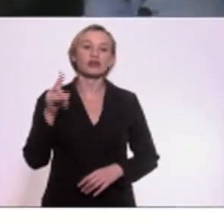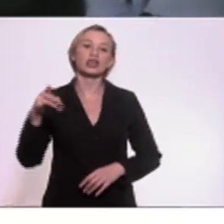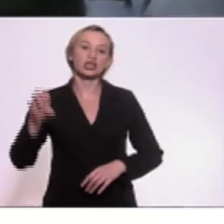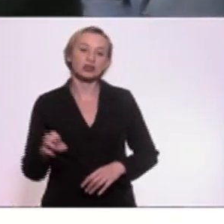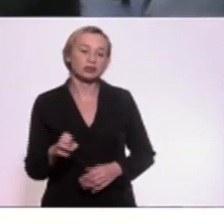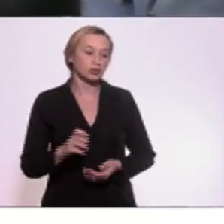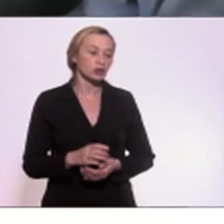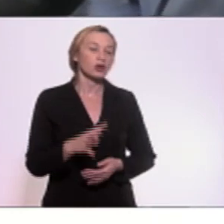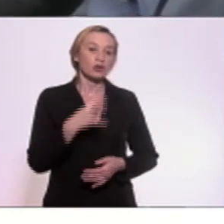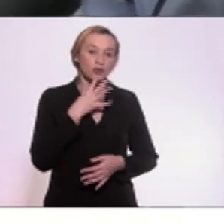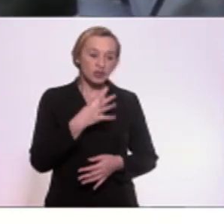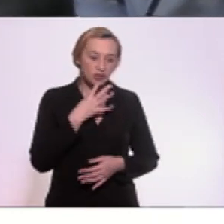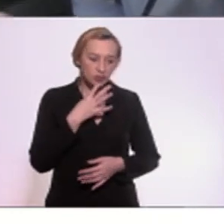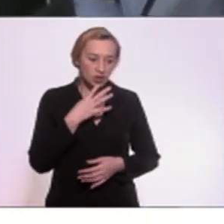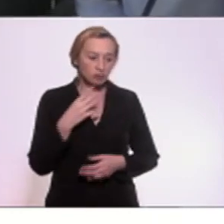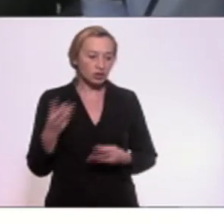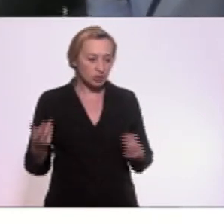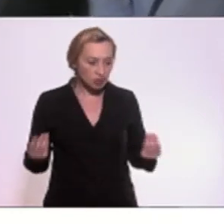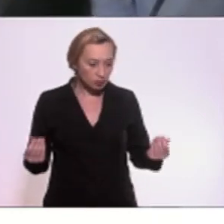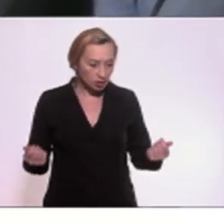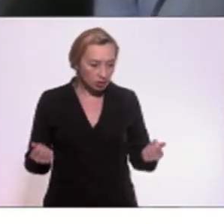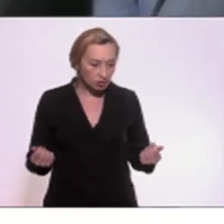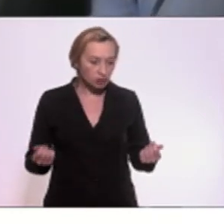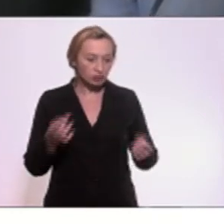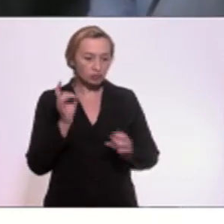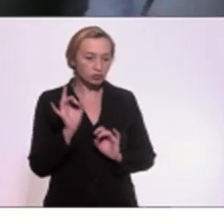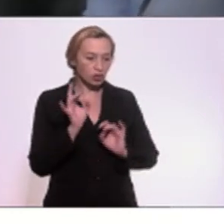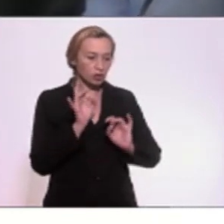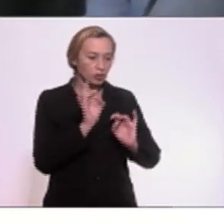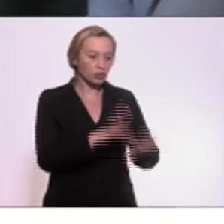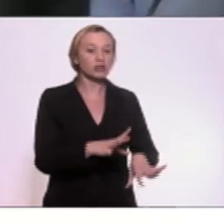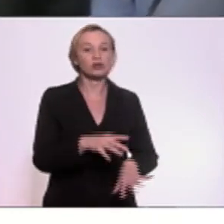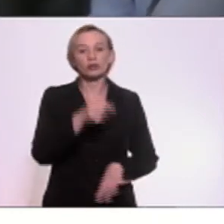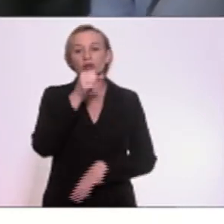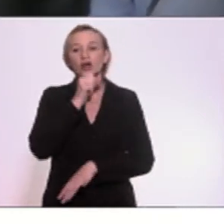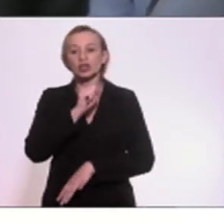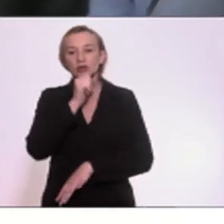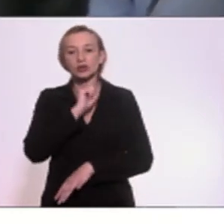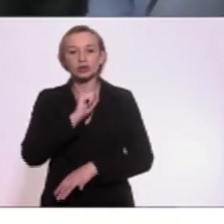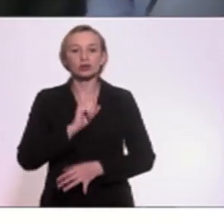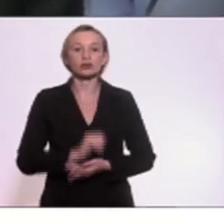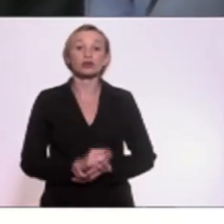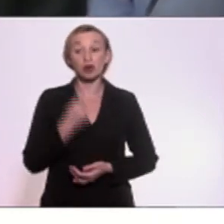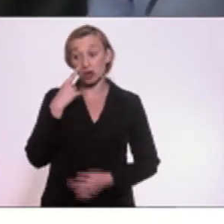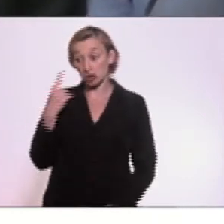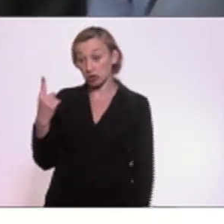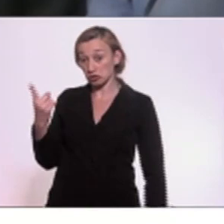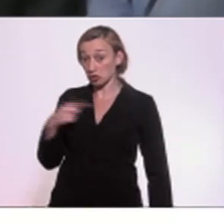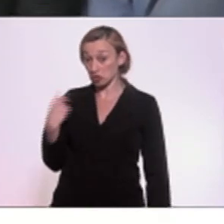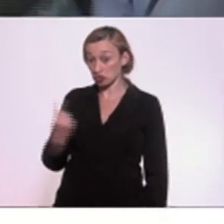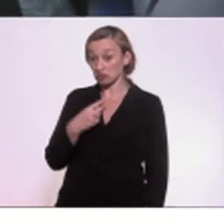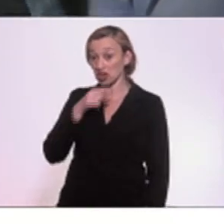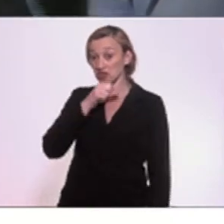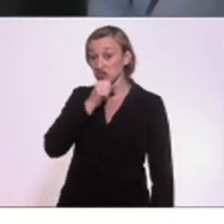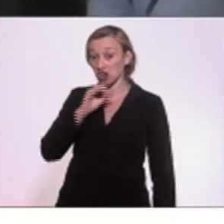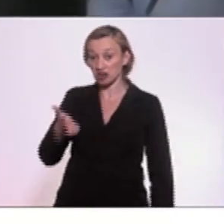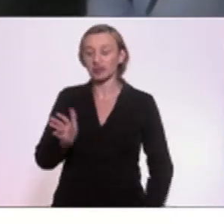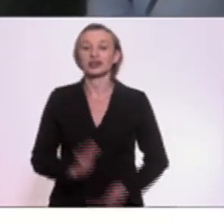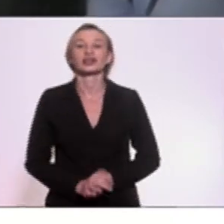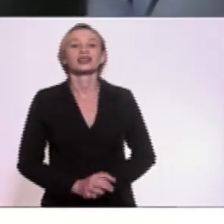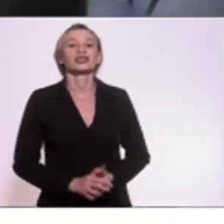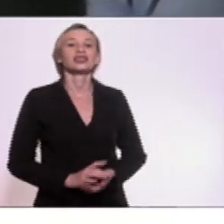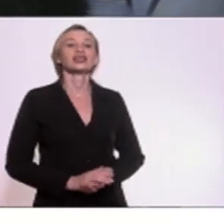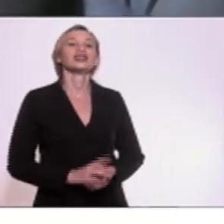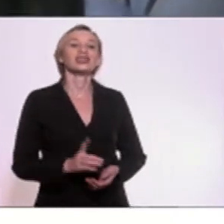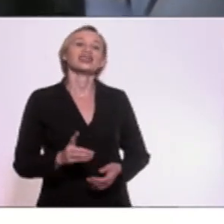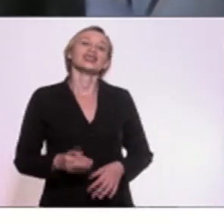Conhecimento e Sensibilização a respeito do abandono efetivo aos idosos. Aí, nós aí, deputado Luiz. Parecer das comissões de